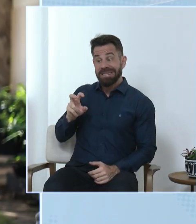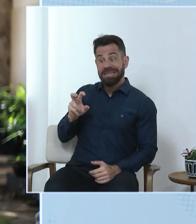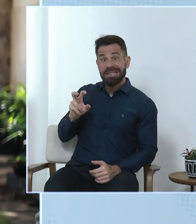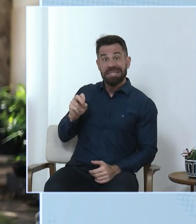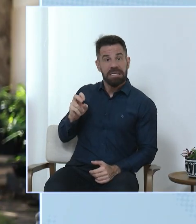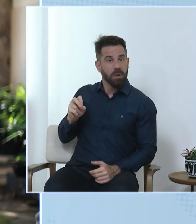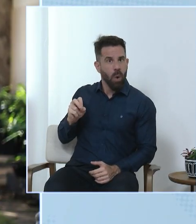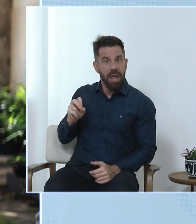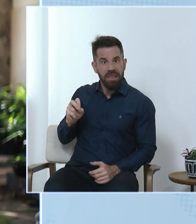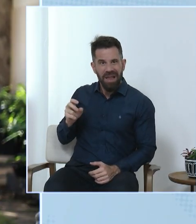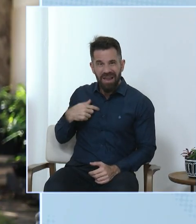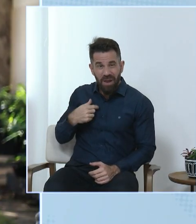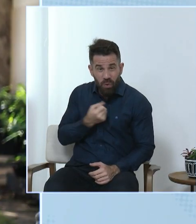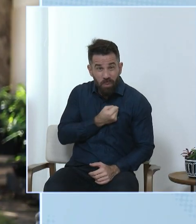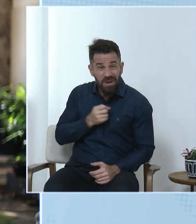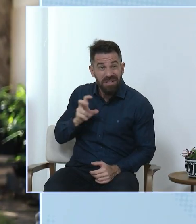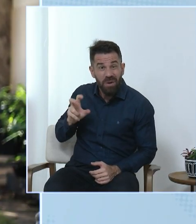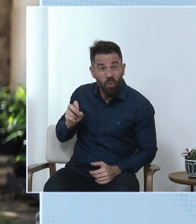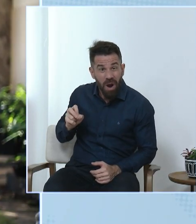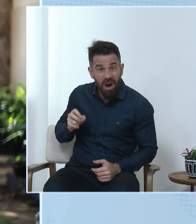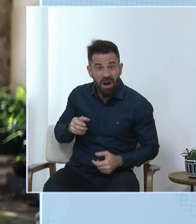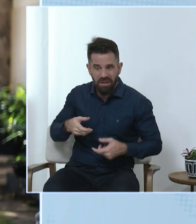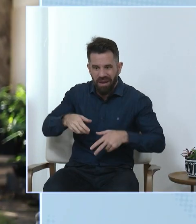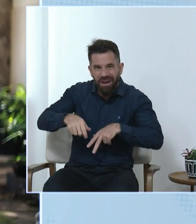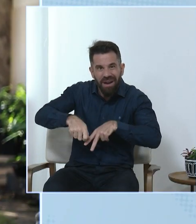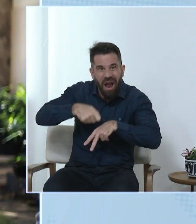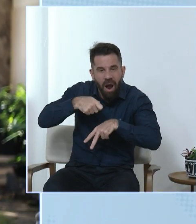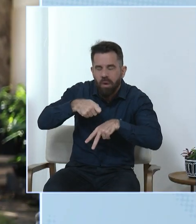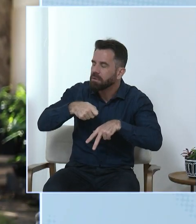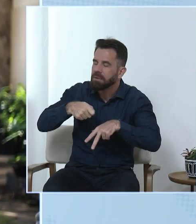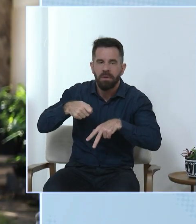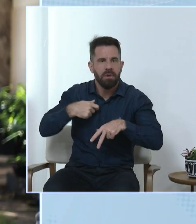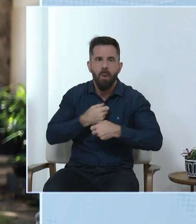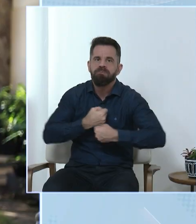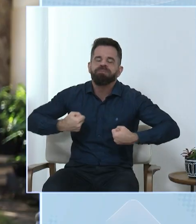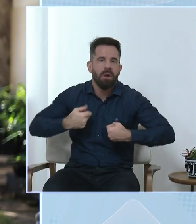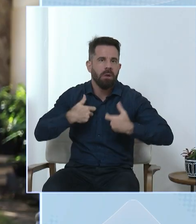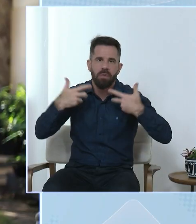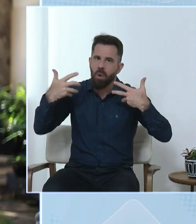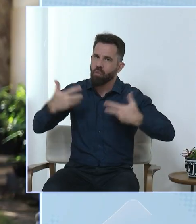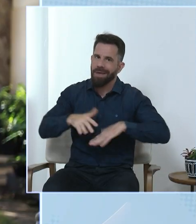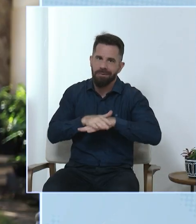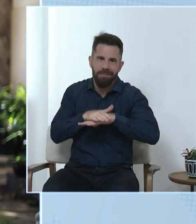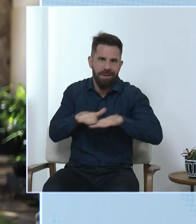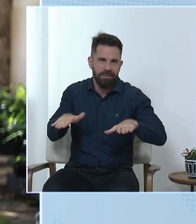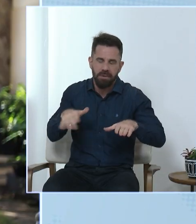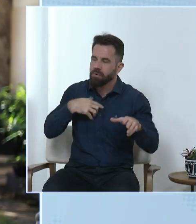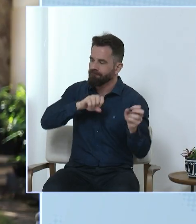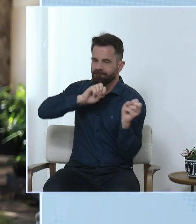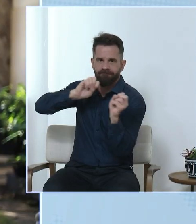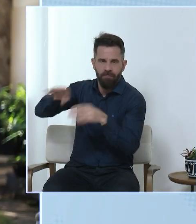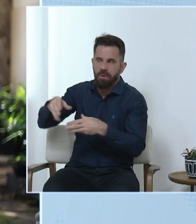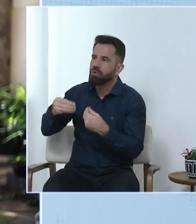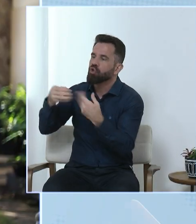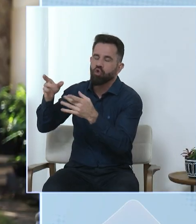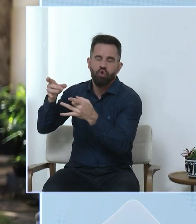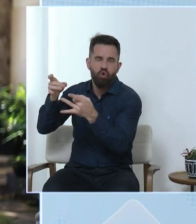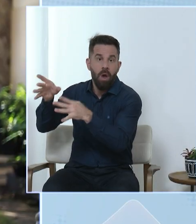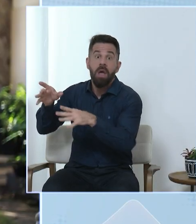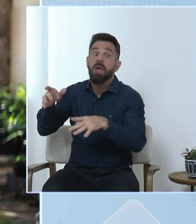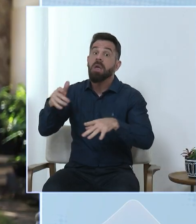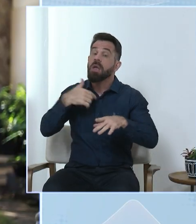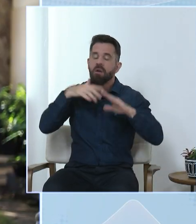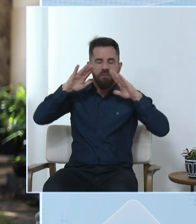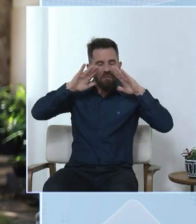vida, doei todas, porque eu não quero vestir essas calças mais. Aí eu estou focado nisso aí, no meu corpo, na